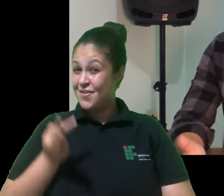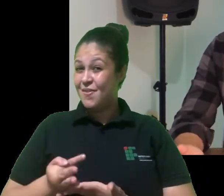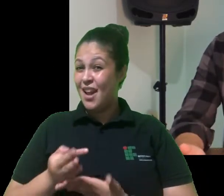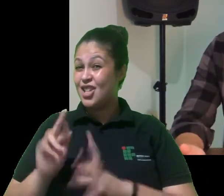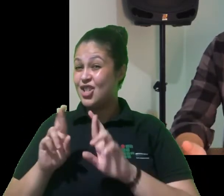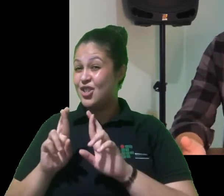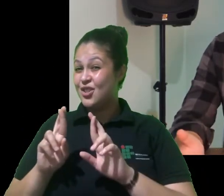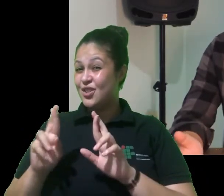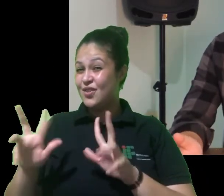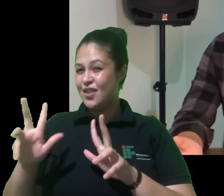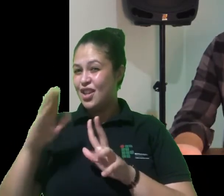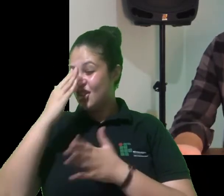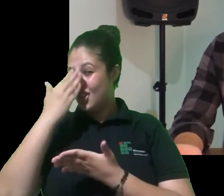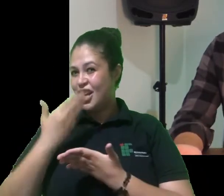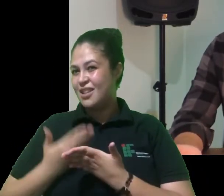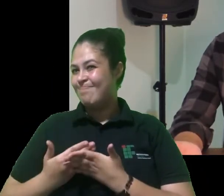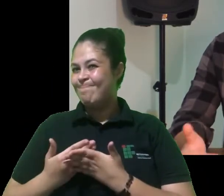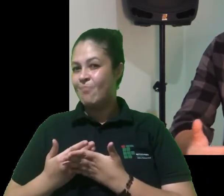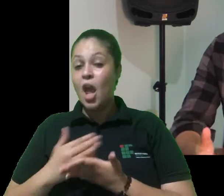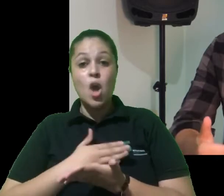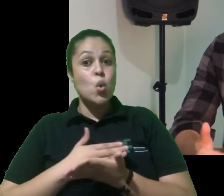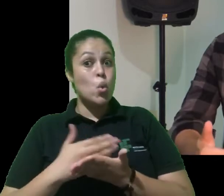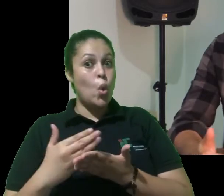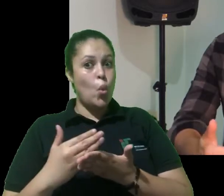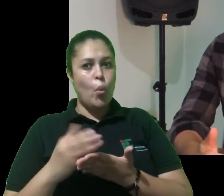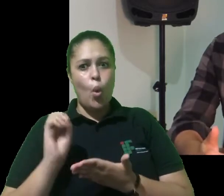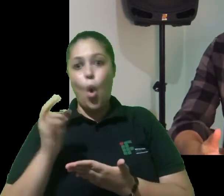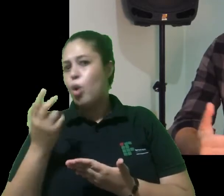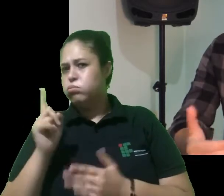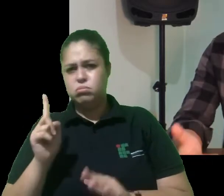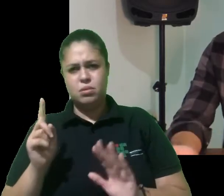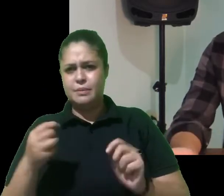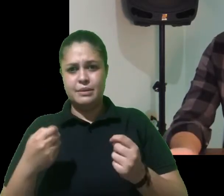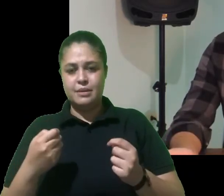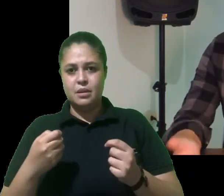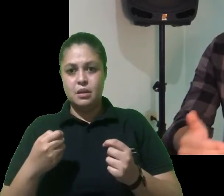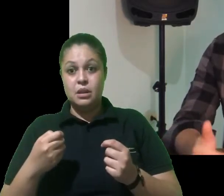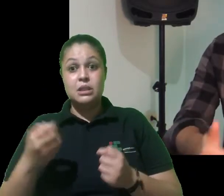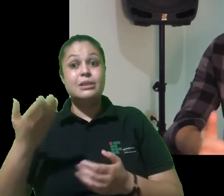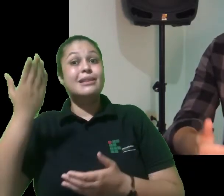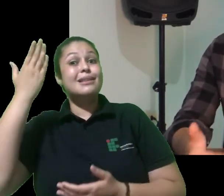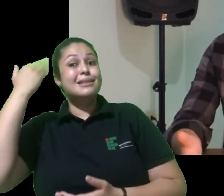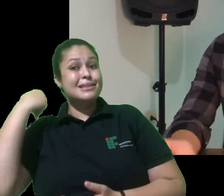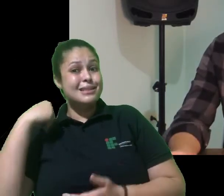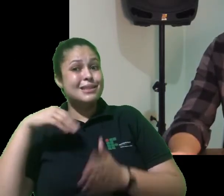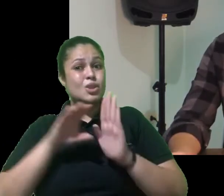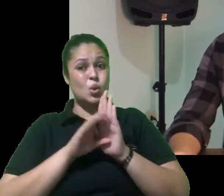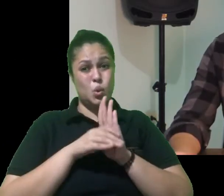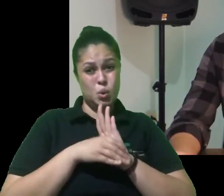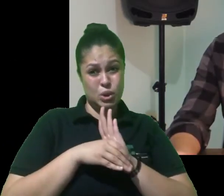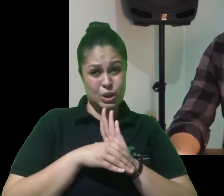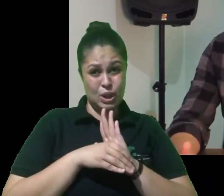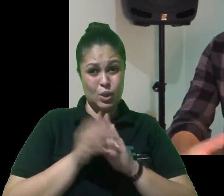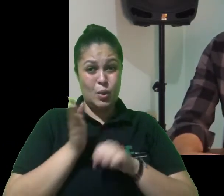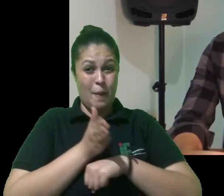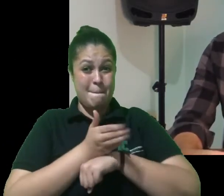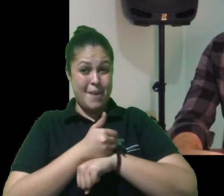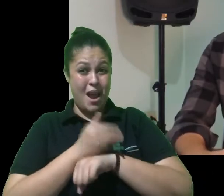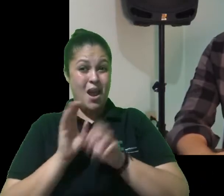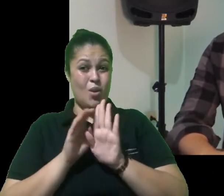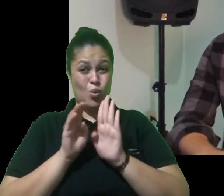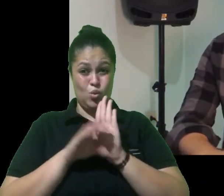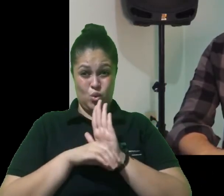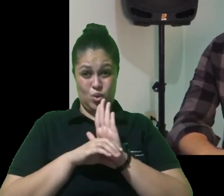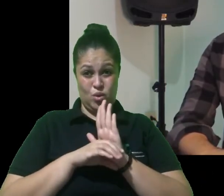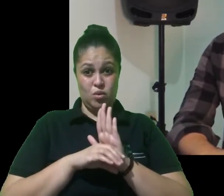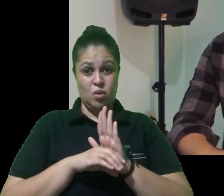uma fé, de uma crença, porque ela não parte, ou não deveria partir, de preconceitos. Hoje